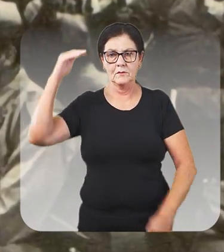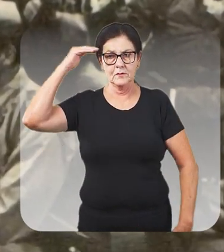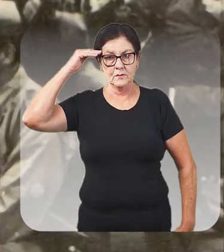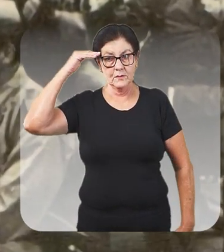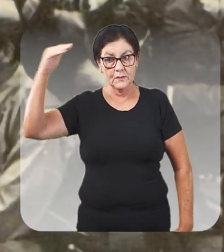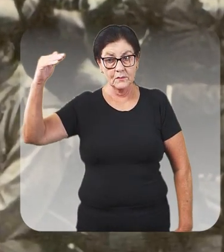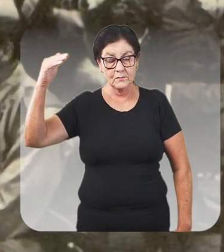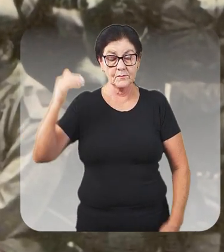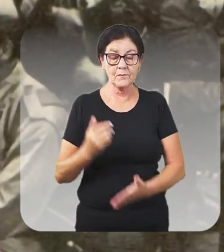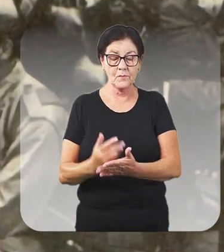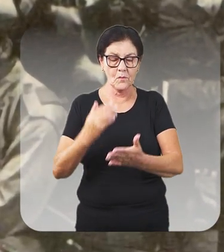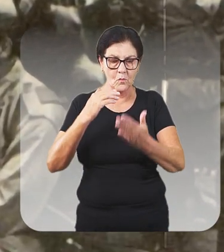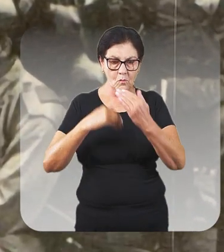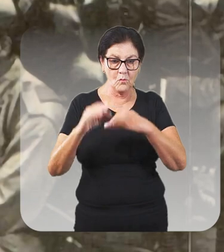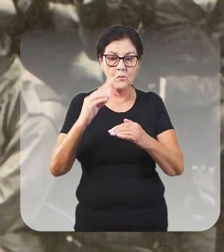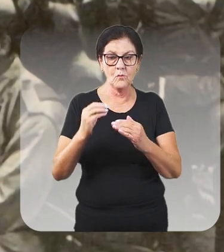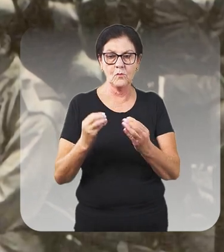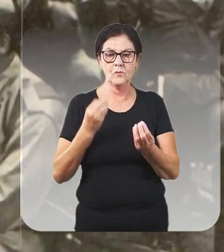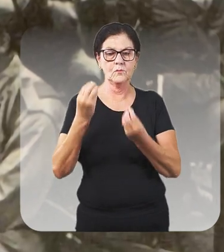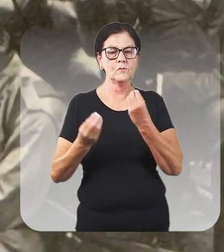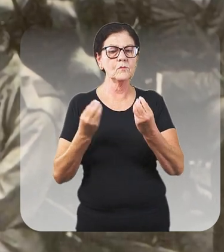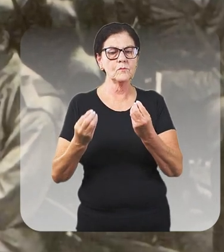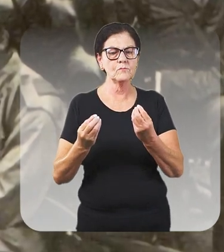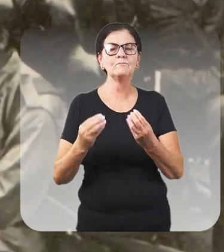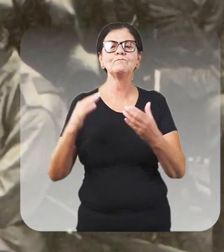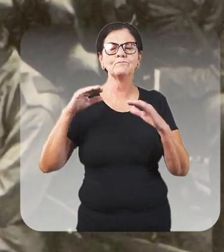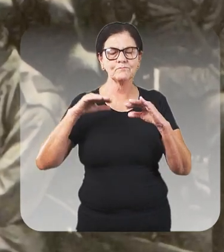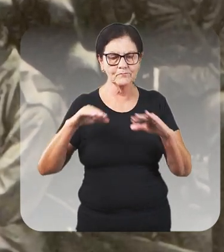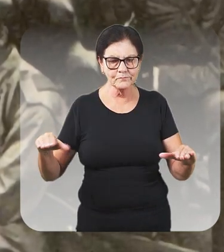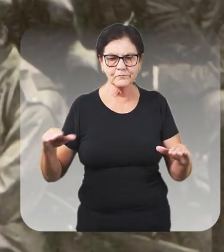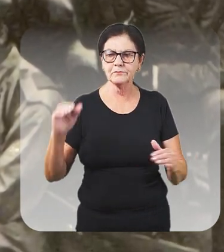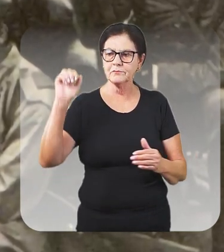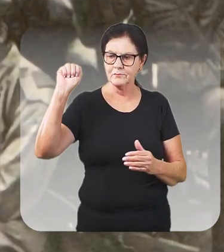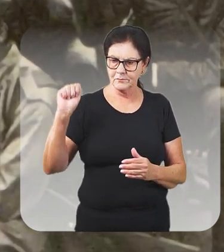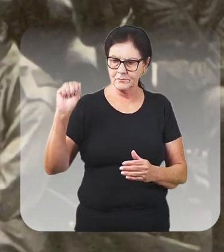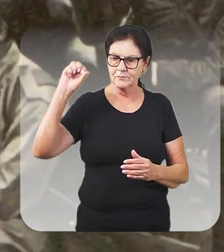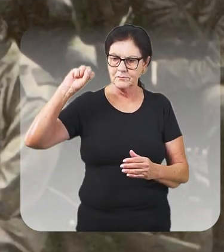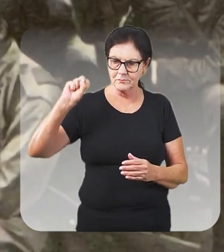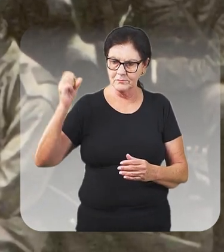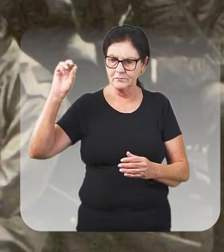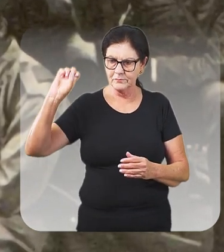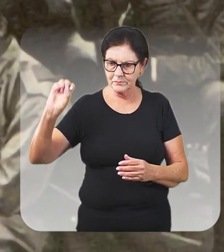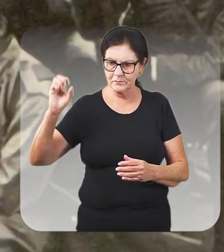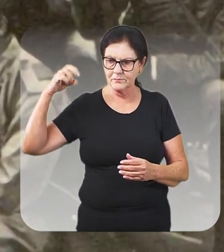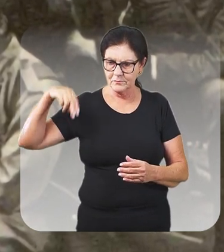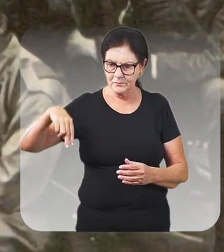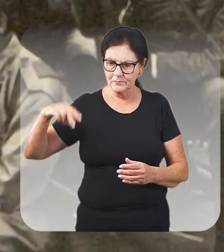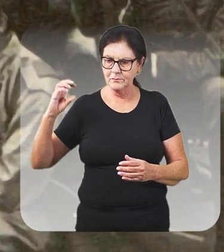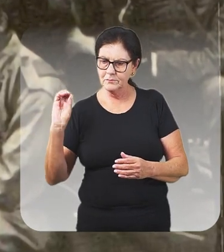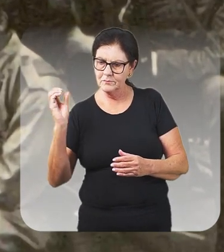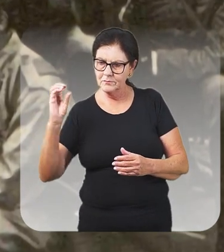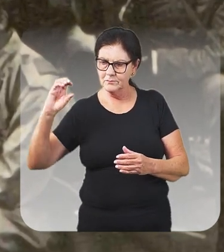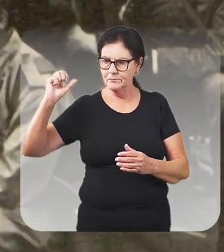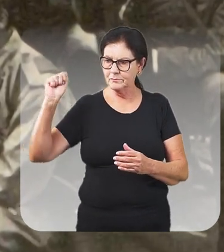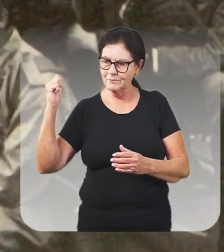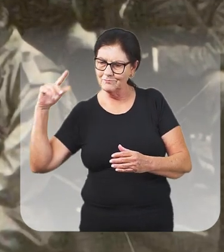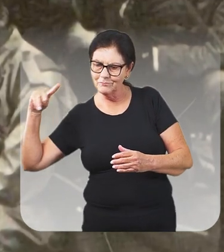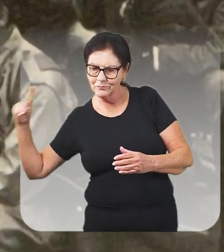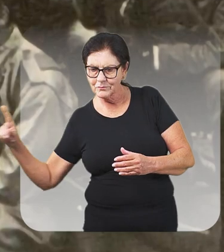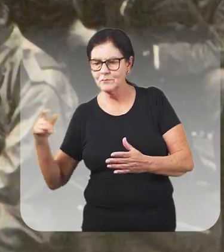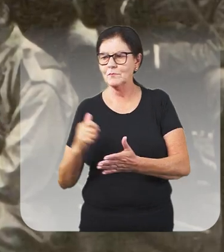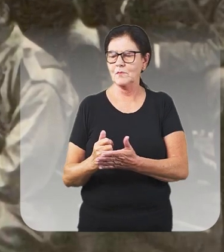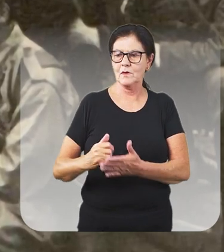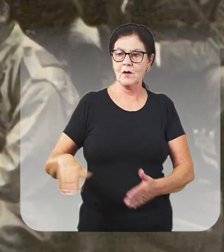tenentes, estavam desiludidos com o ritmo lento de ascensão na carreira militar e com o desprezo percebido da elite civil